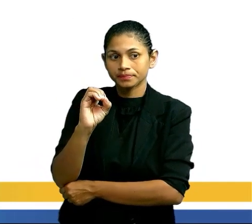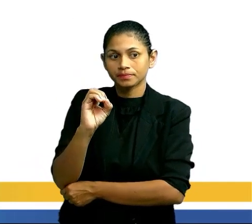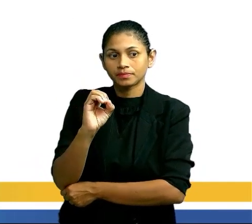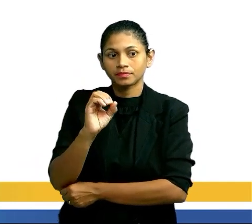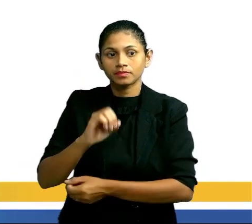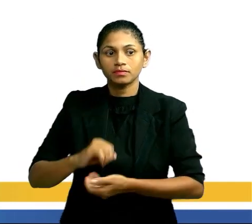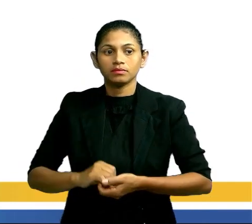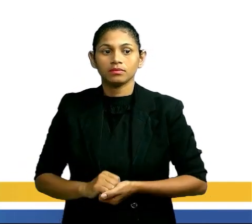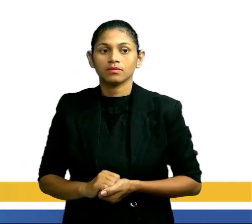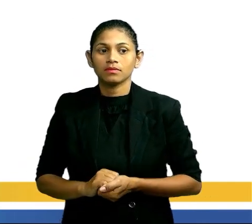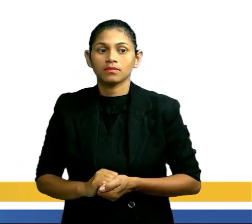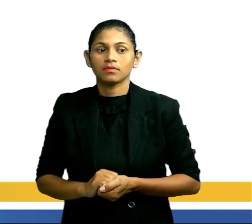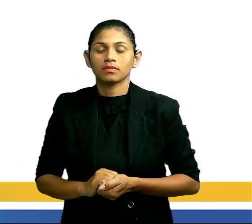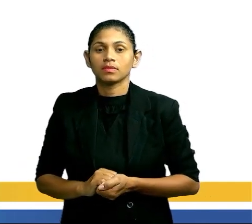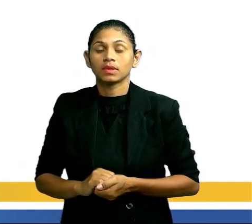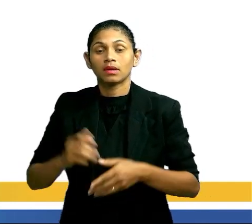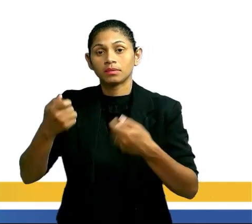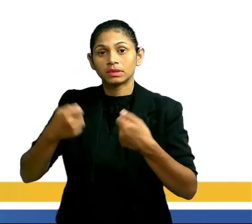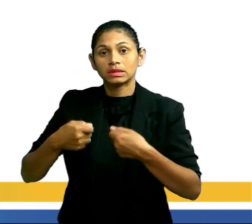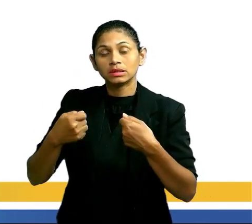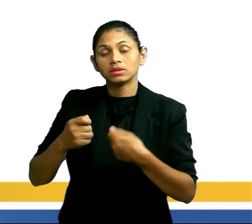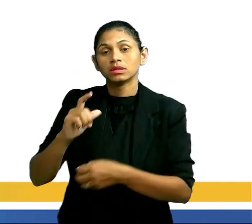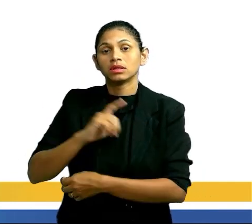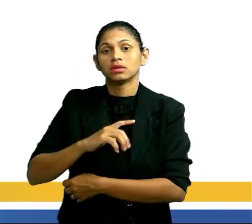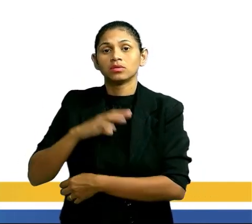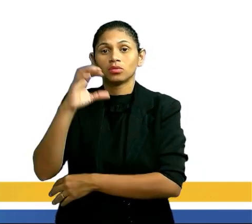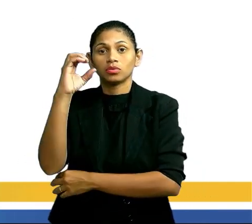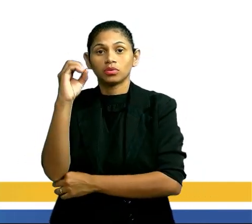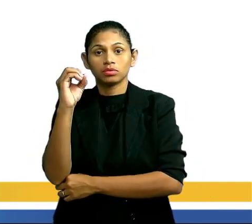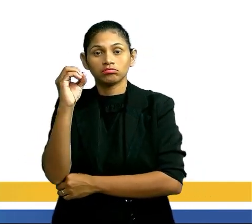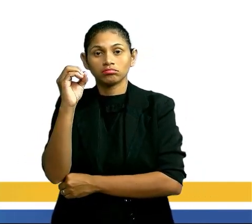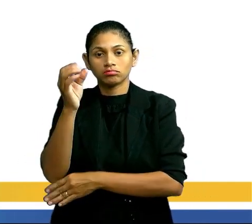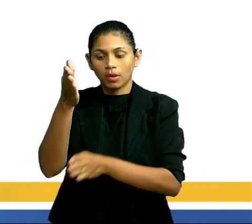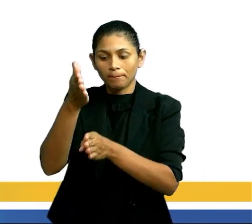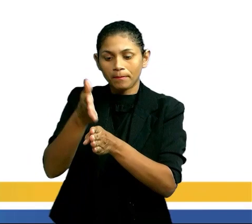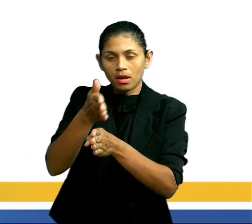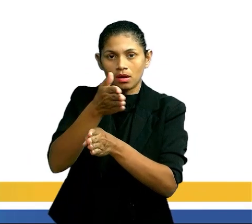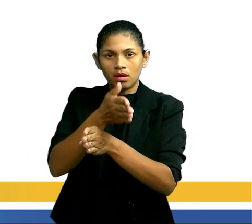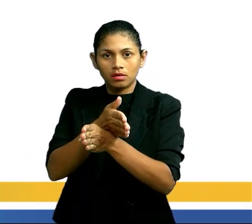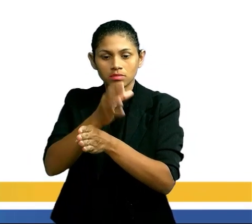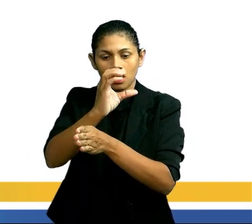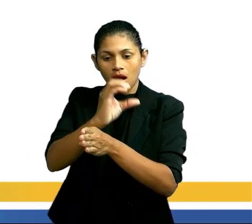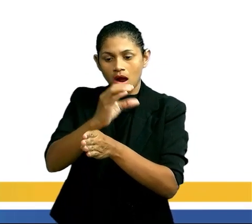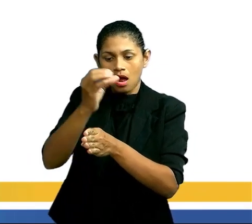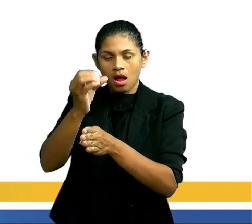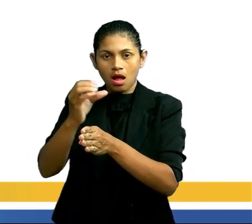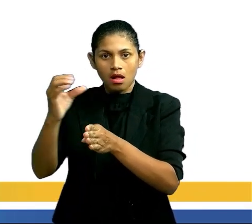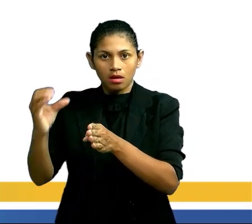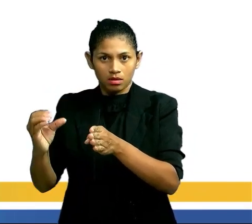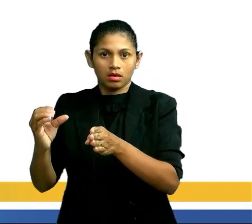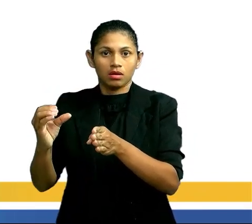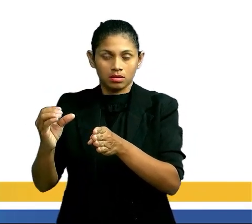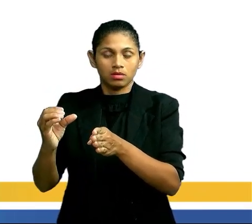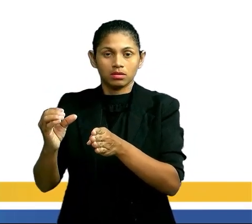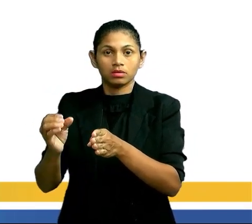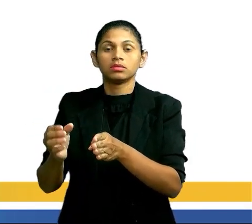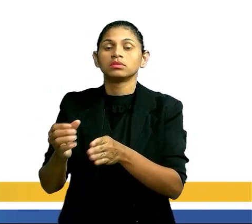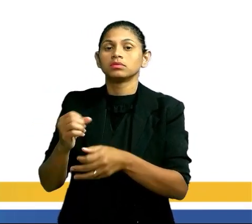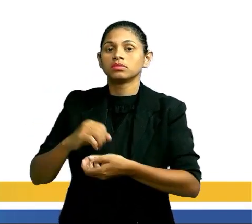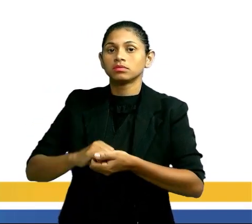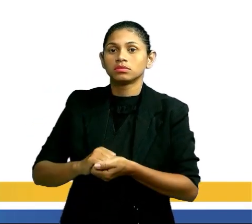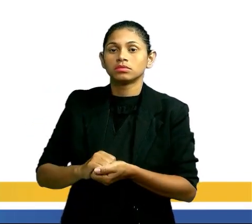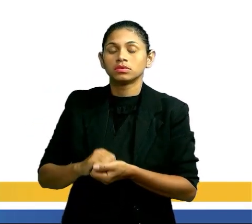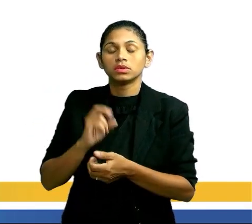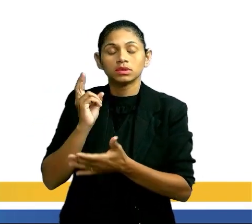heteroátomo, e esse éter ele precisa ter um oxigênio entre carbonos, tá bom, pessoal? Então sempre que tiver um